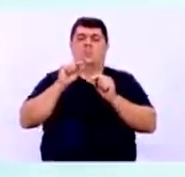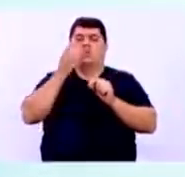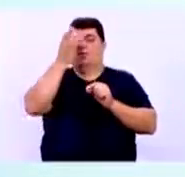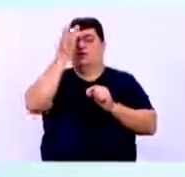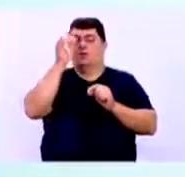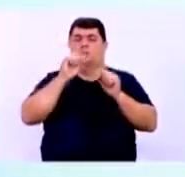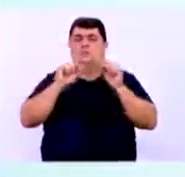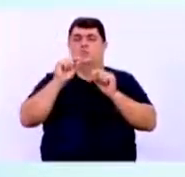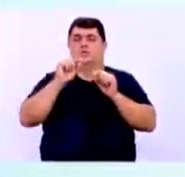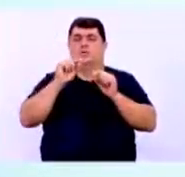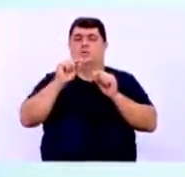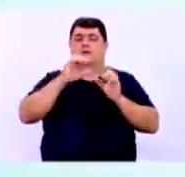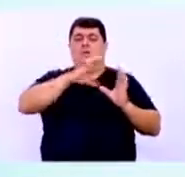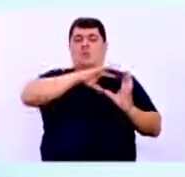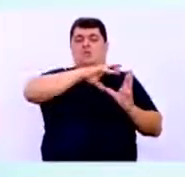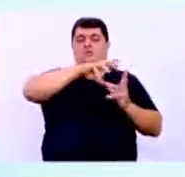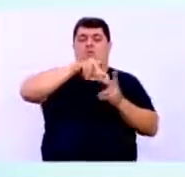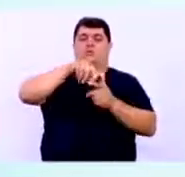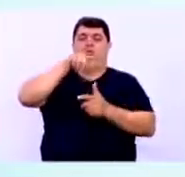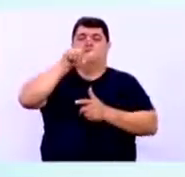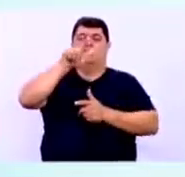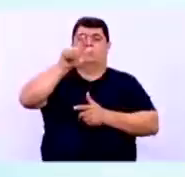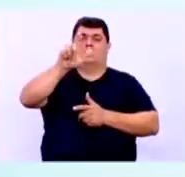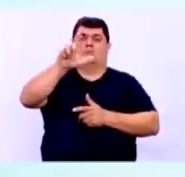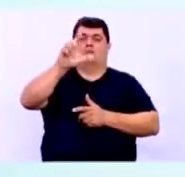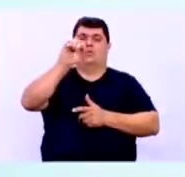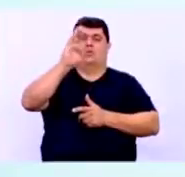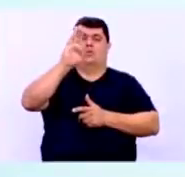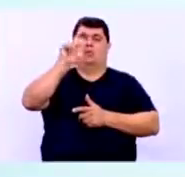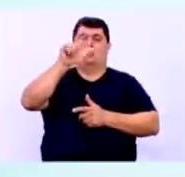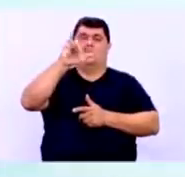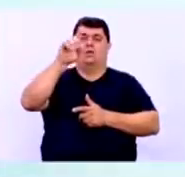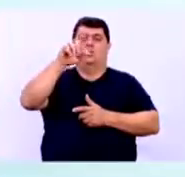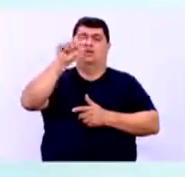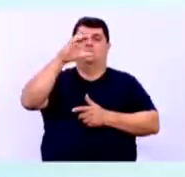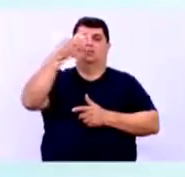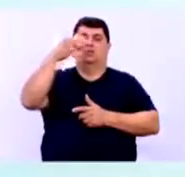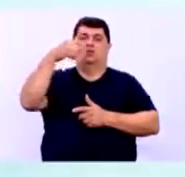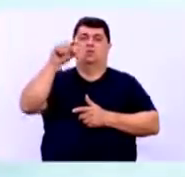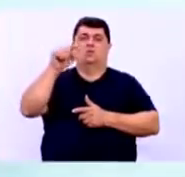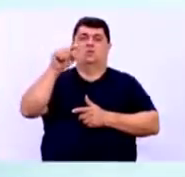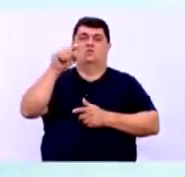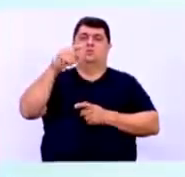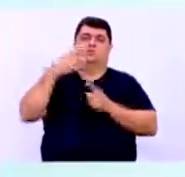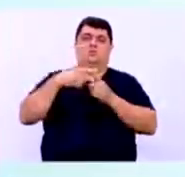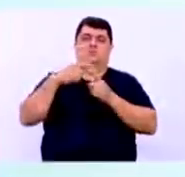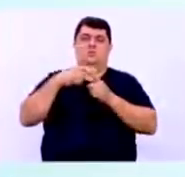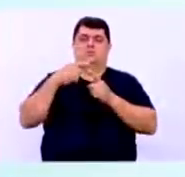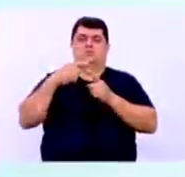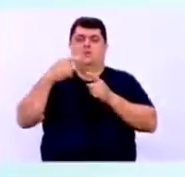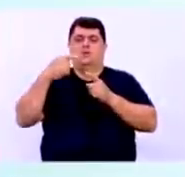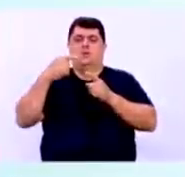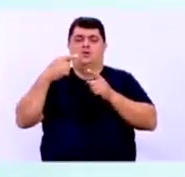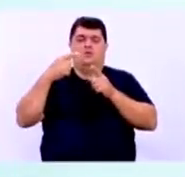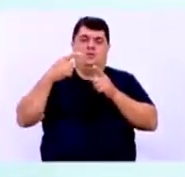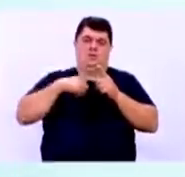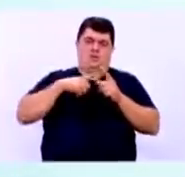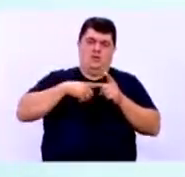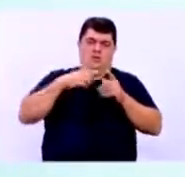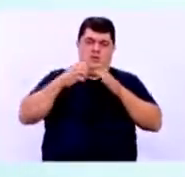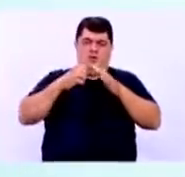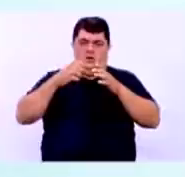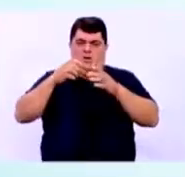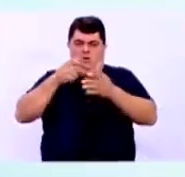custos? A globalização também. Lembra a globalização? Que veio o mercado mais competitivo, exigindo